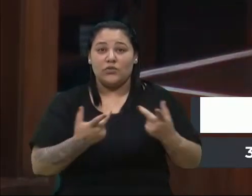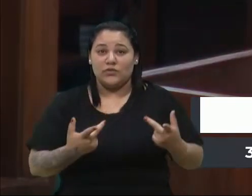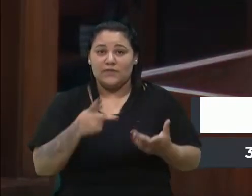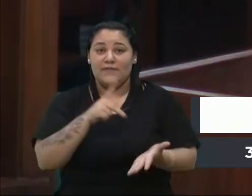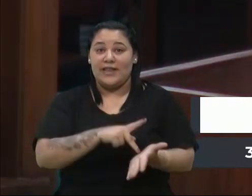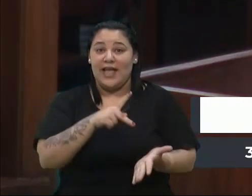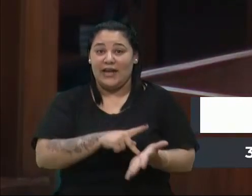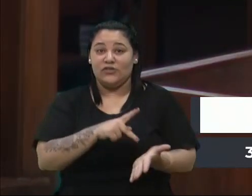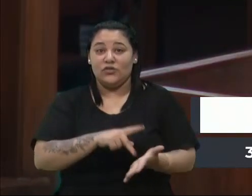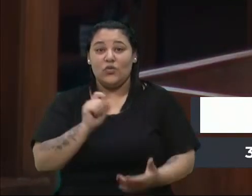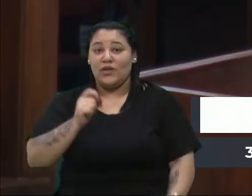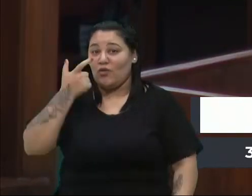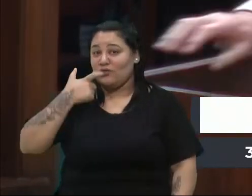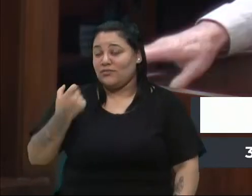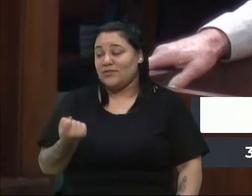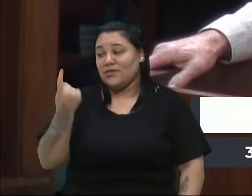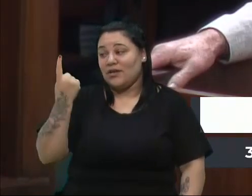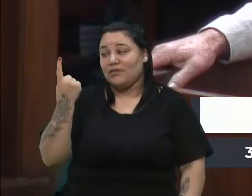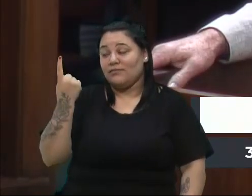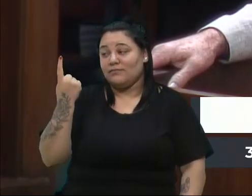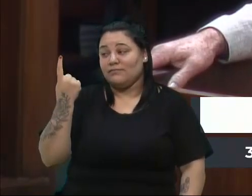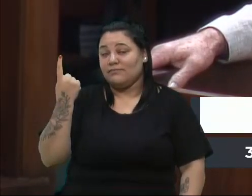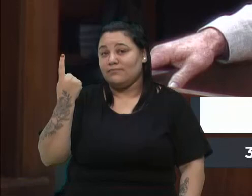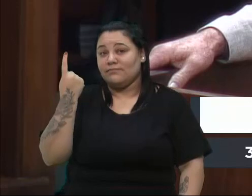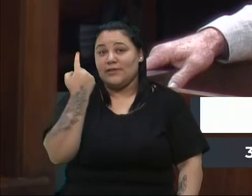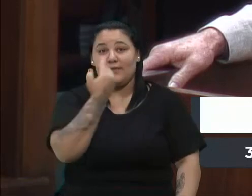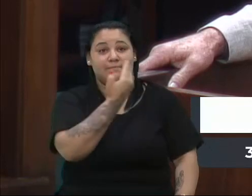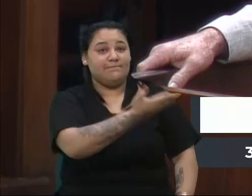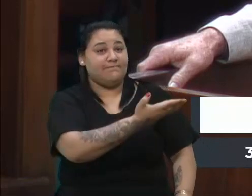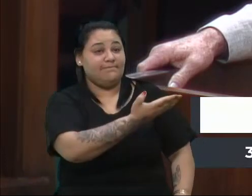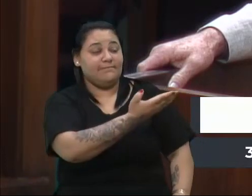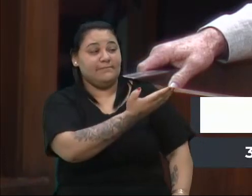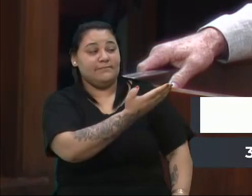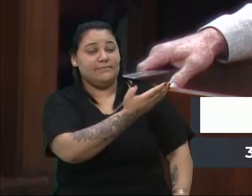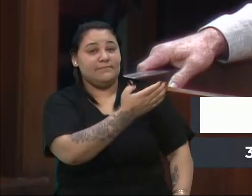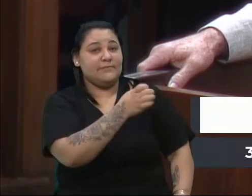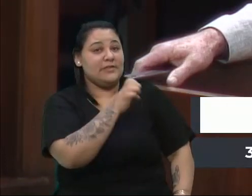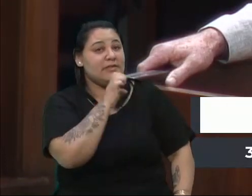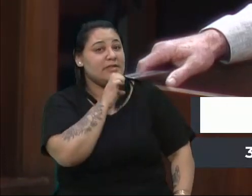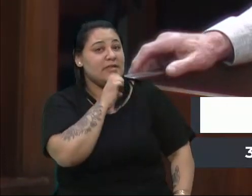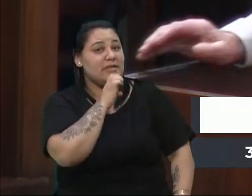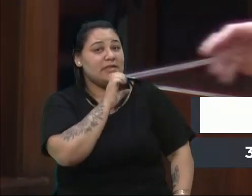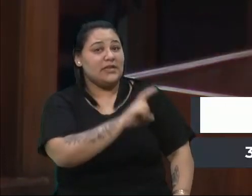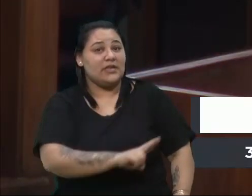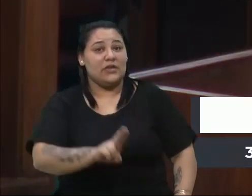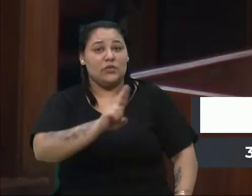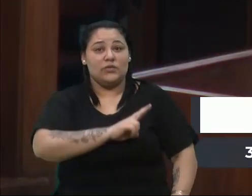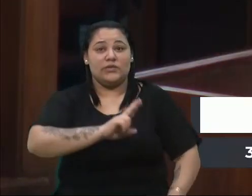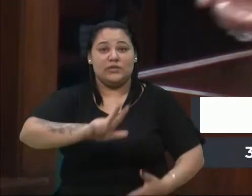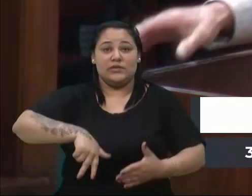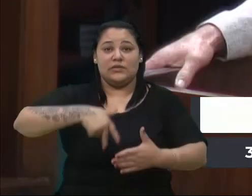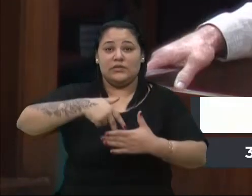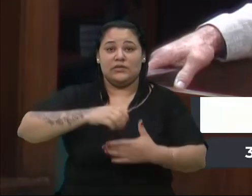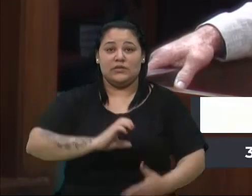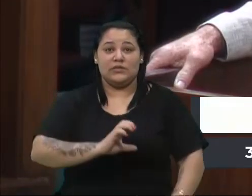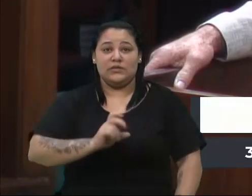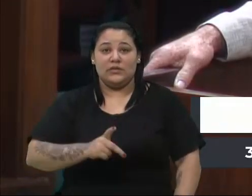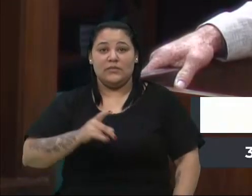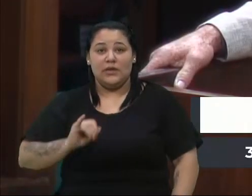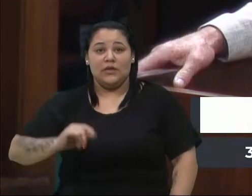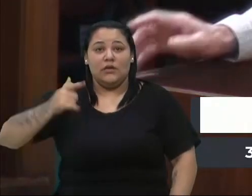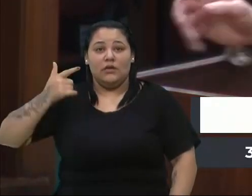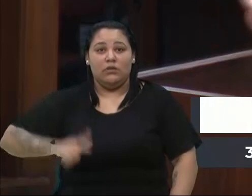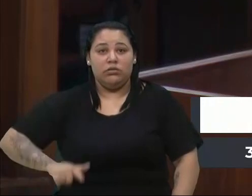achei estranho da vereadora Estela é que ela usa o palco da CPI